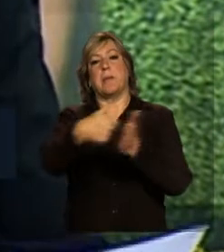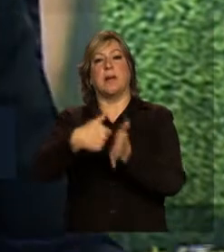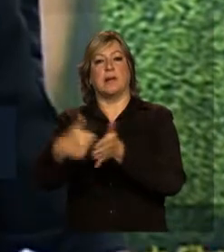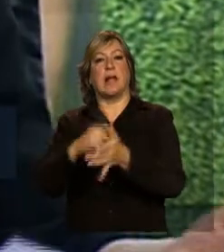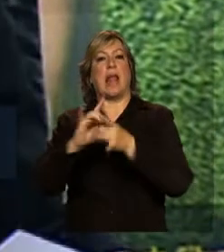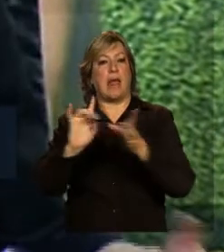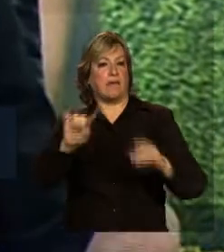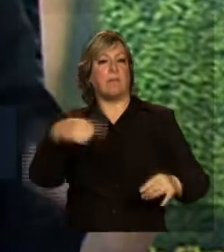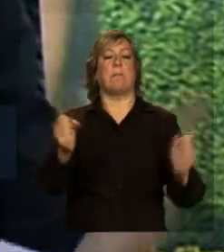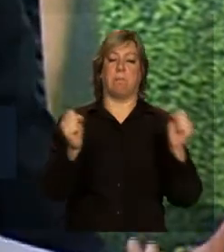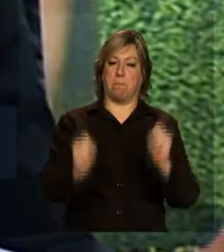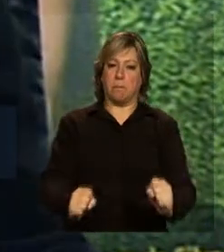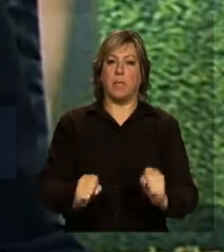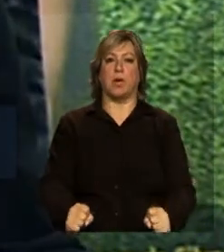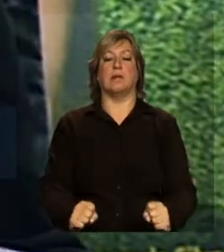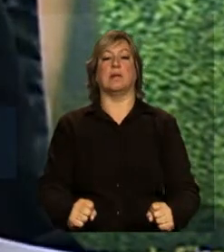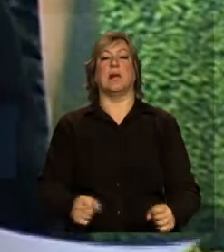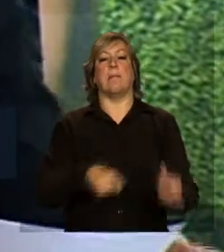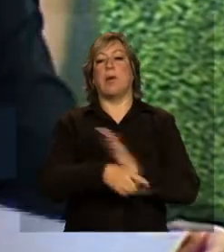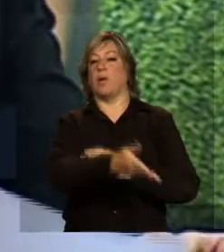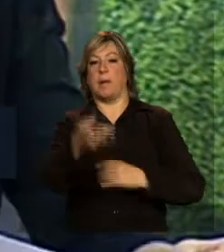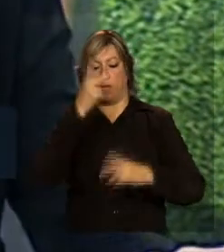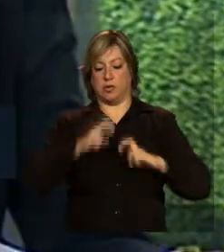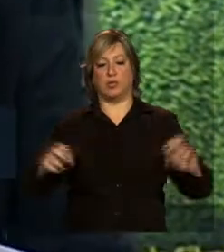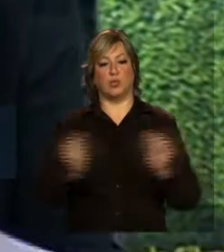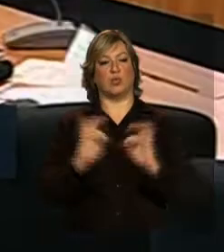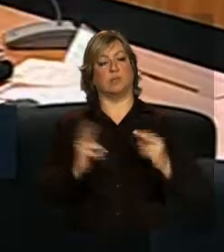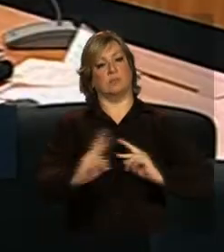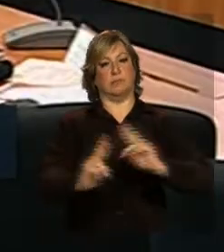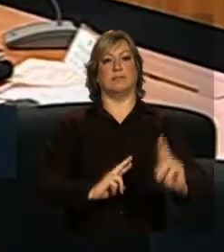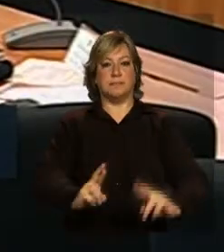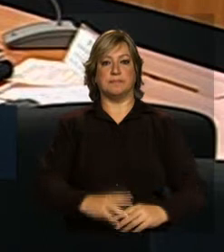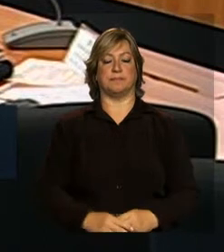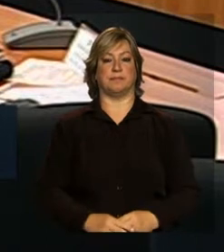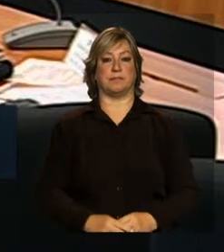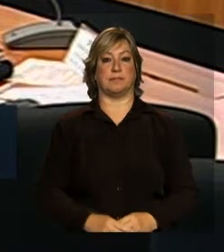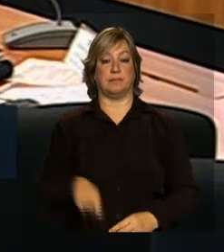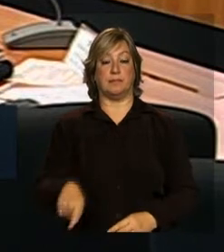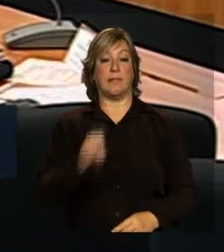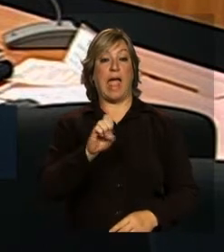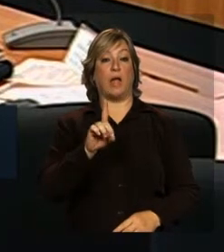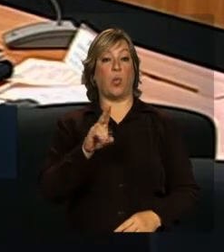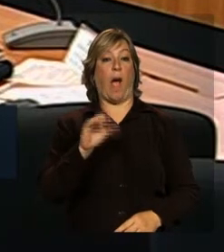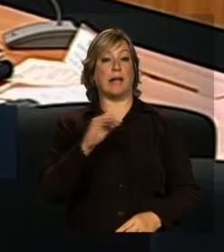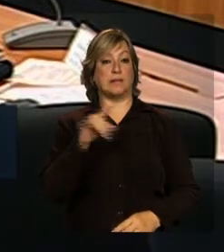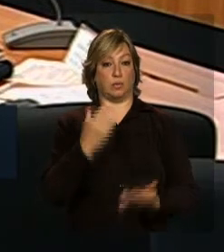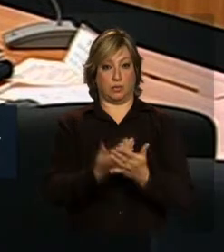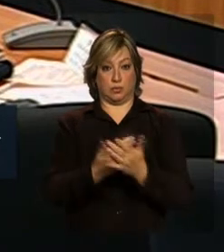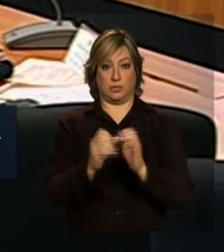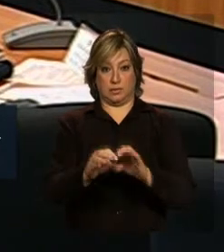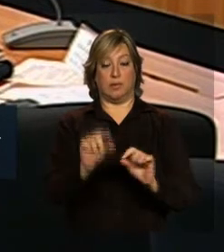aos próprios técnicos dos ministérios que aqui se encontram conosco. No eixo educação, em